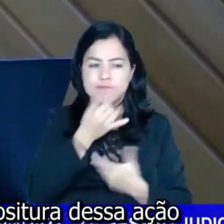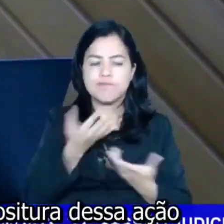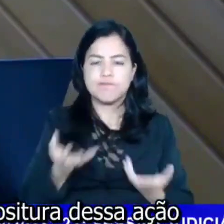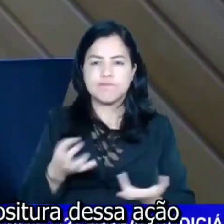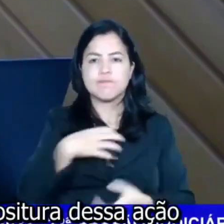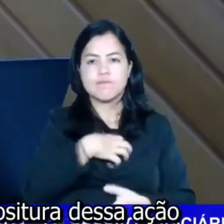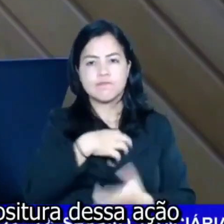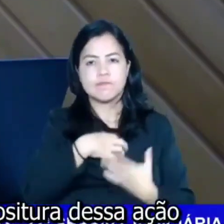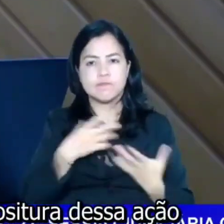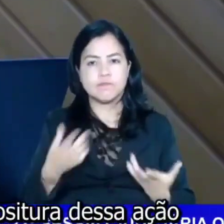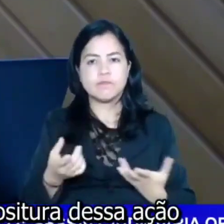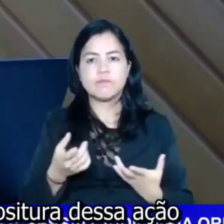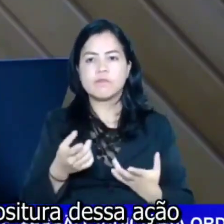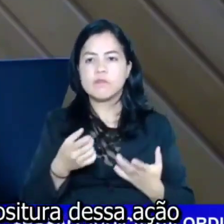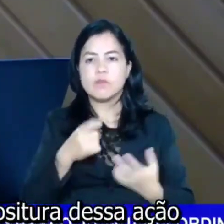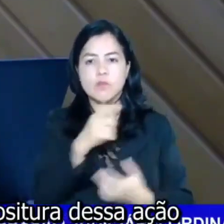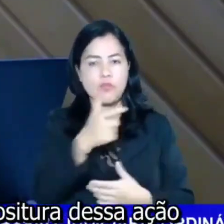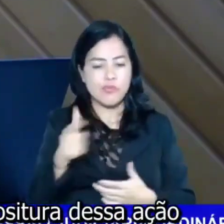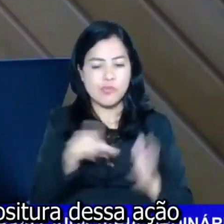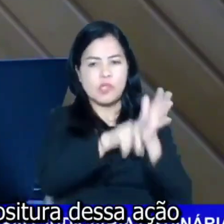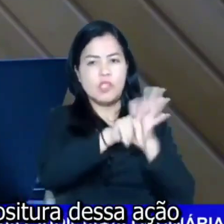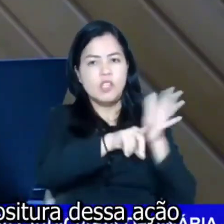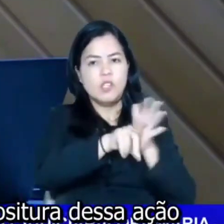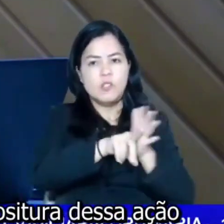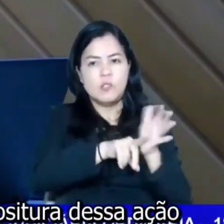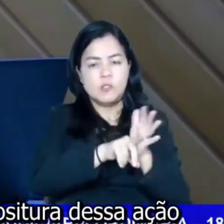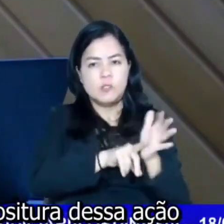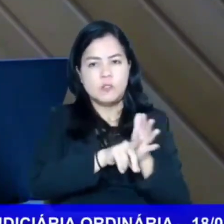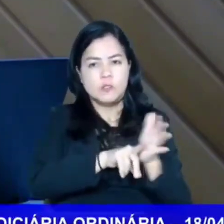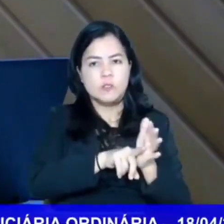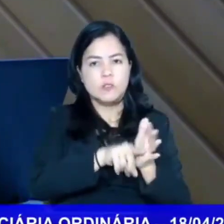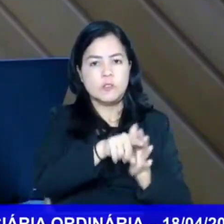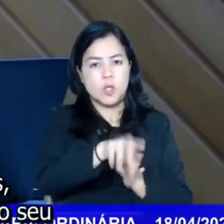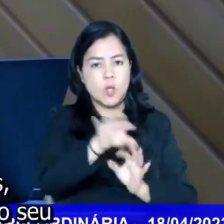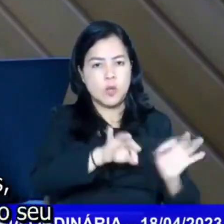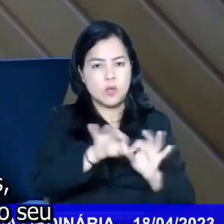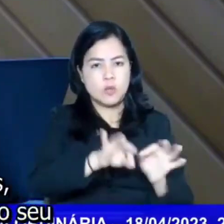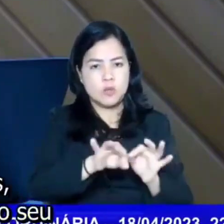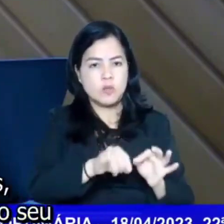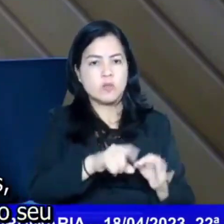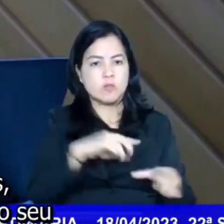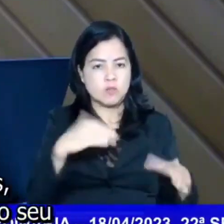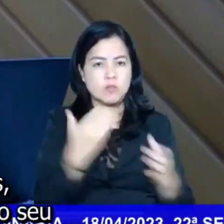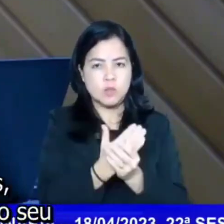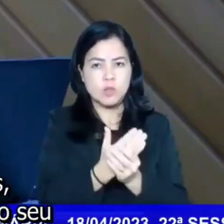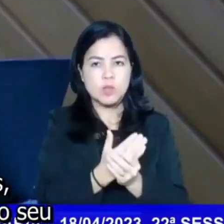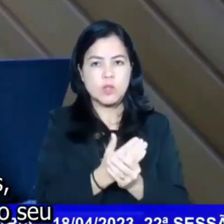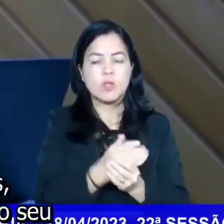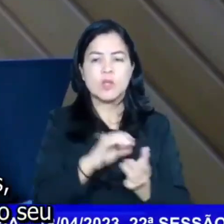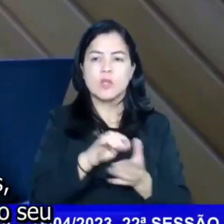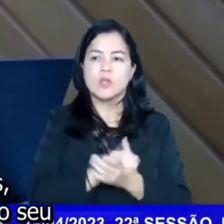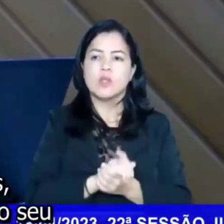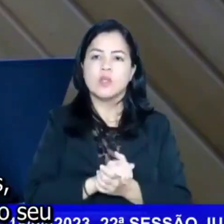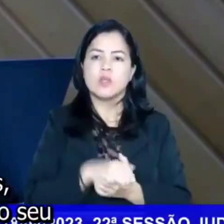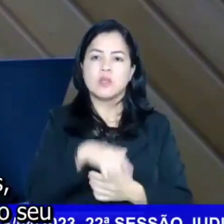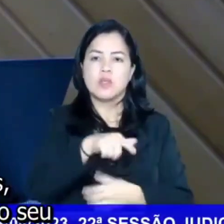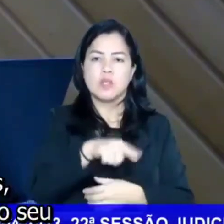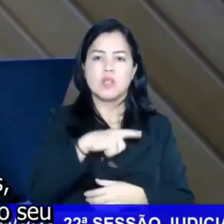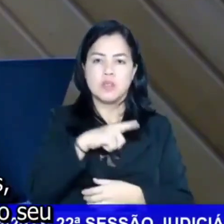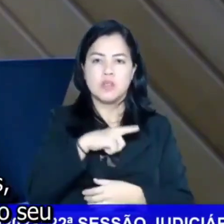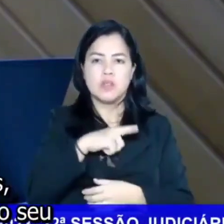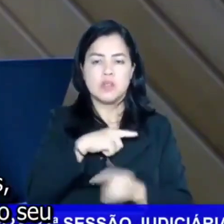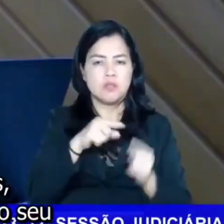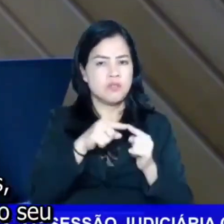infelizmente, isso não foi analisado na ocasião da propositura dessa ação. A ação ela é